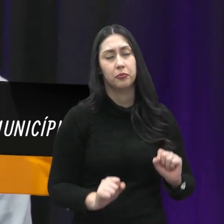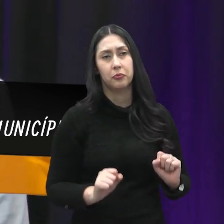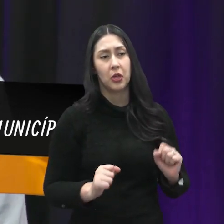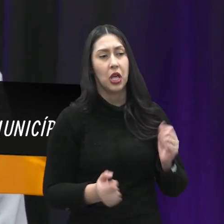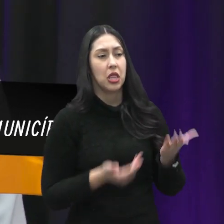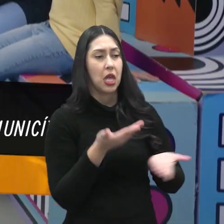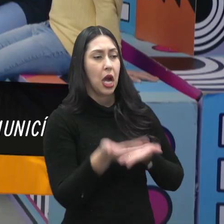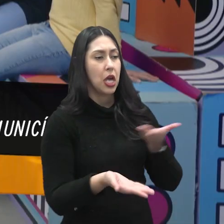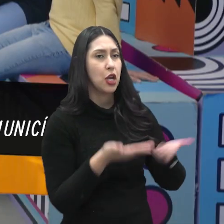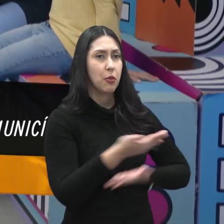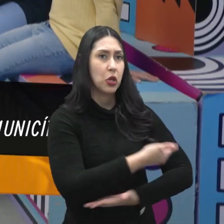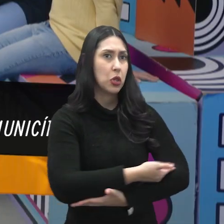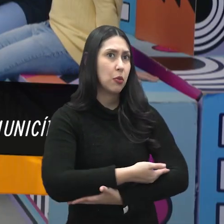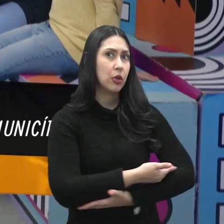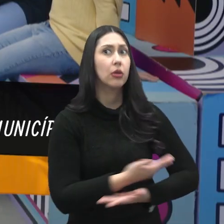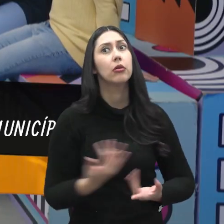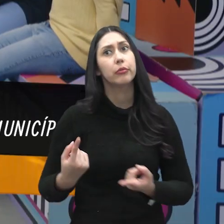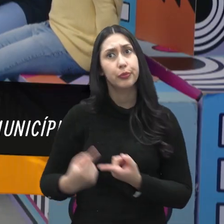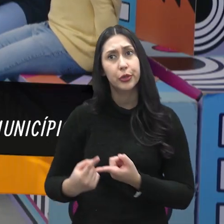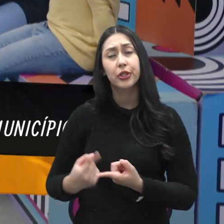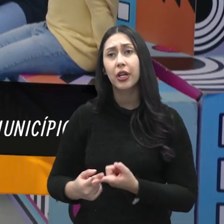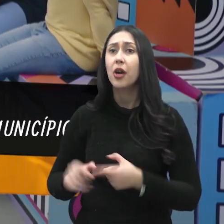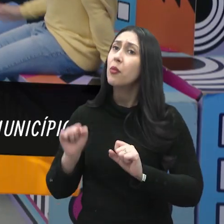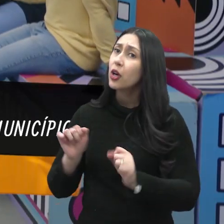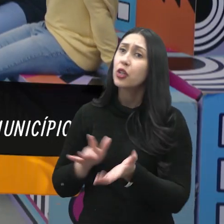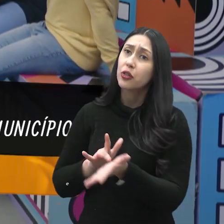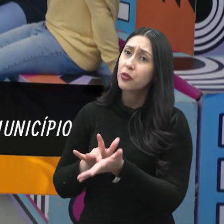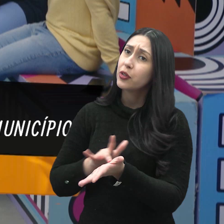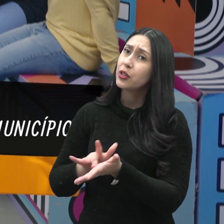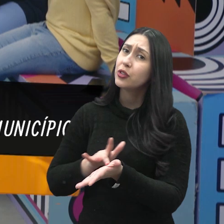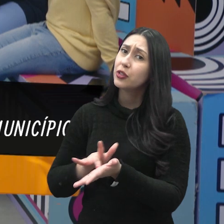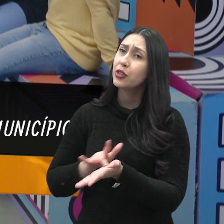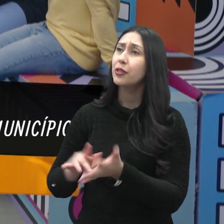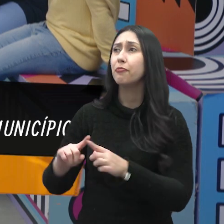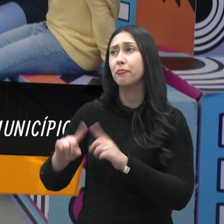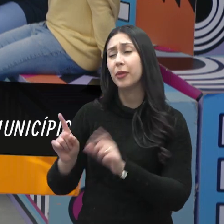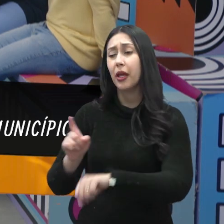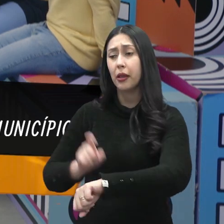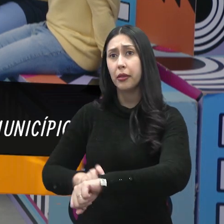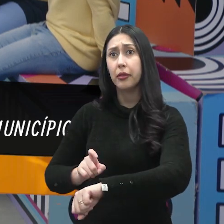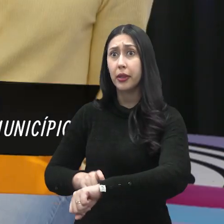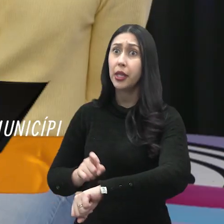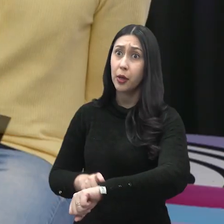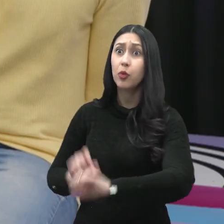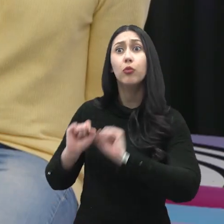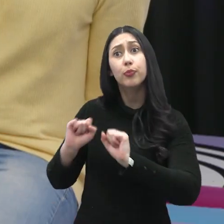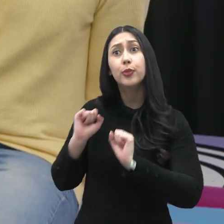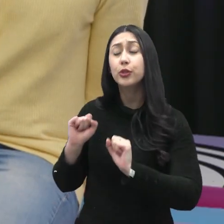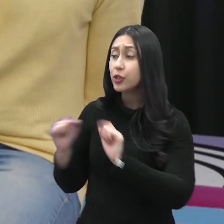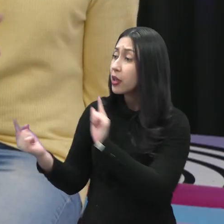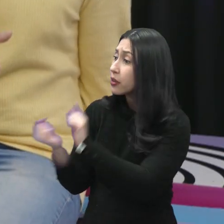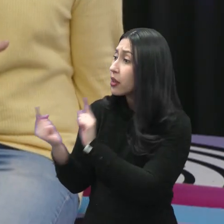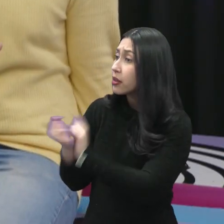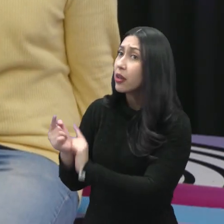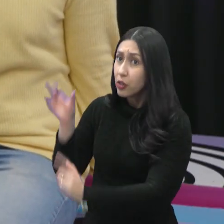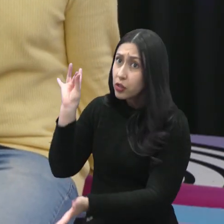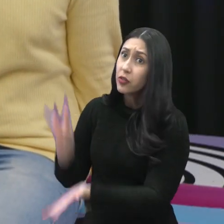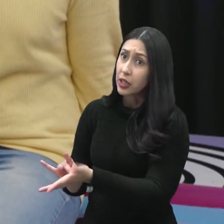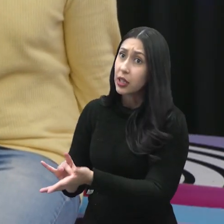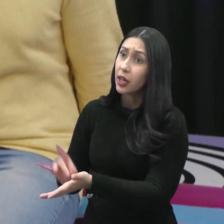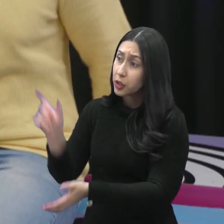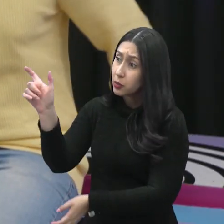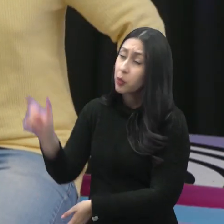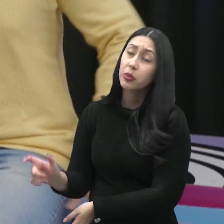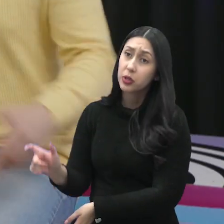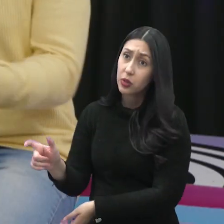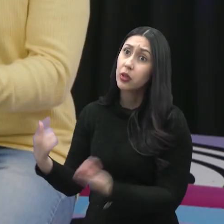prol daquele boneco. Até porque a simulação seria do serviço, mas o tempo gasto para isso seria um tempo bem verdadeiro